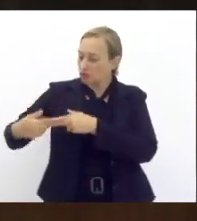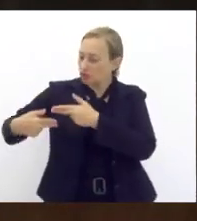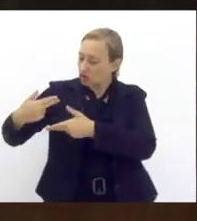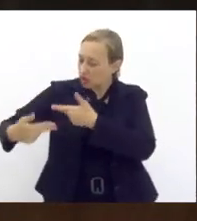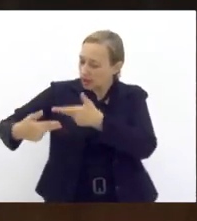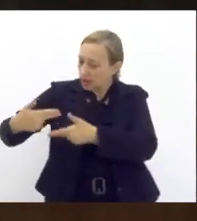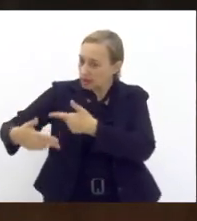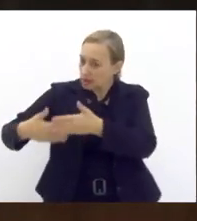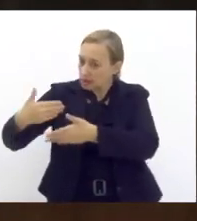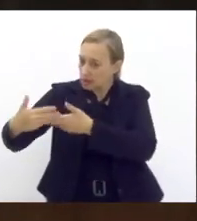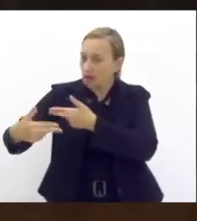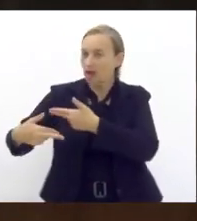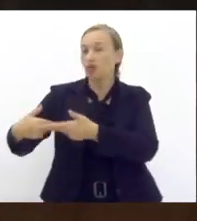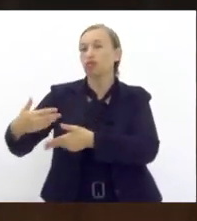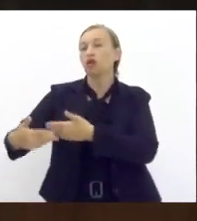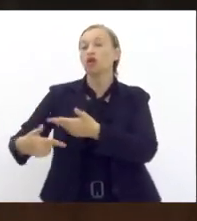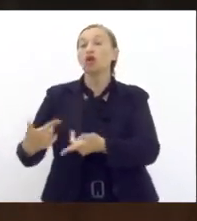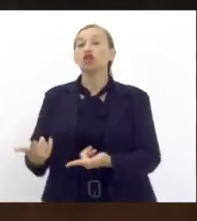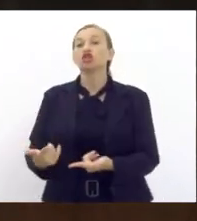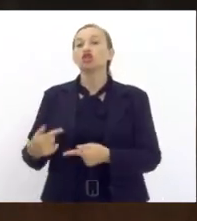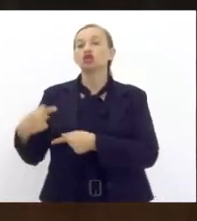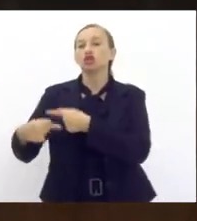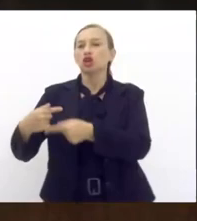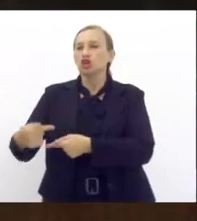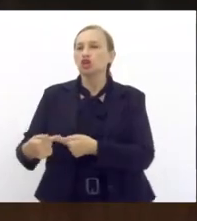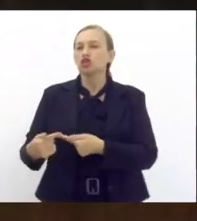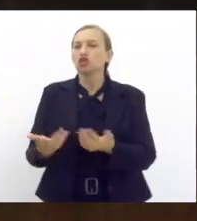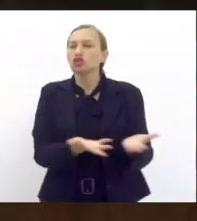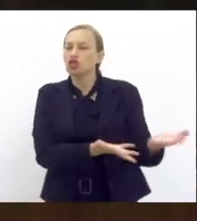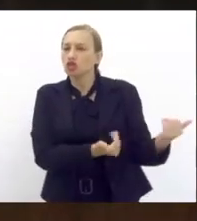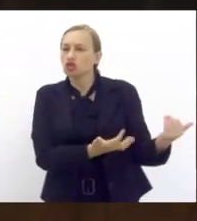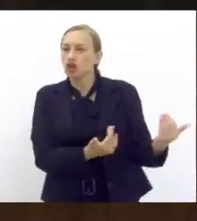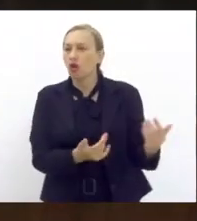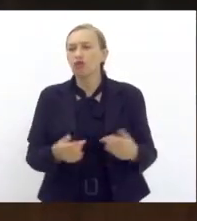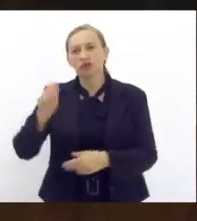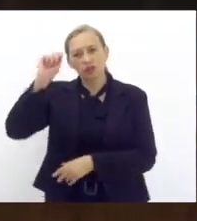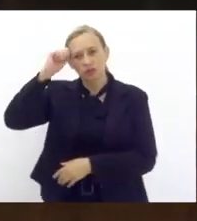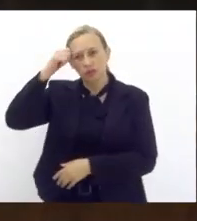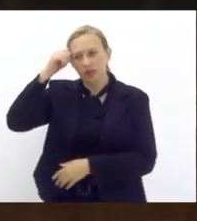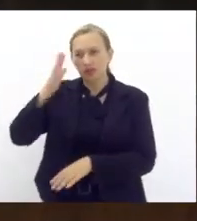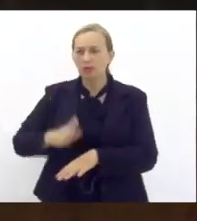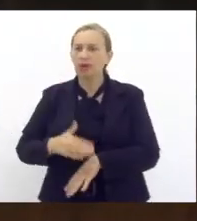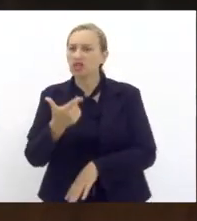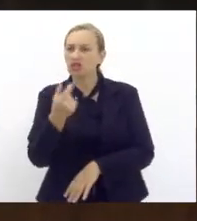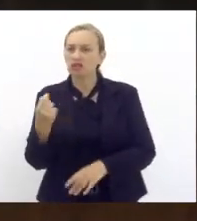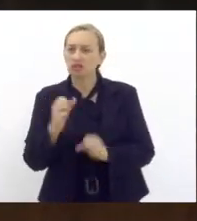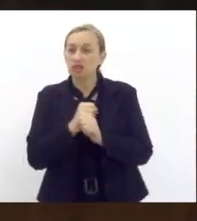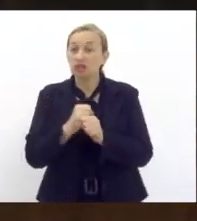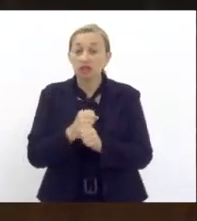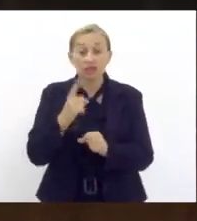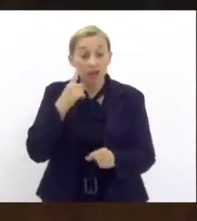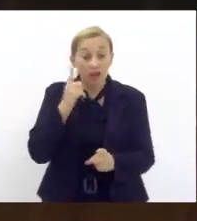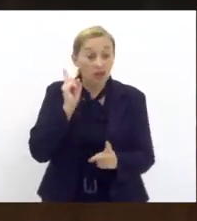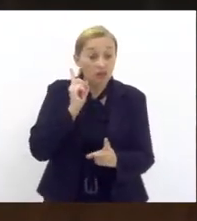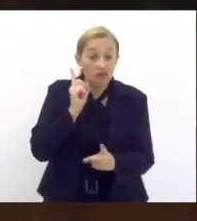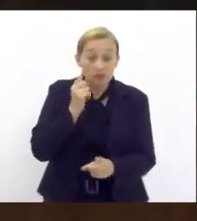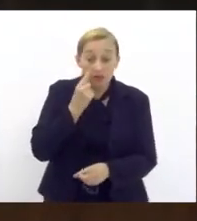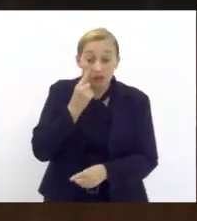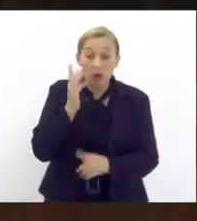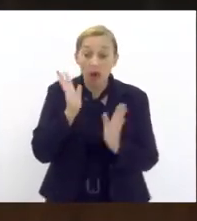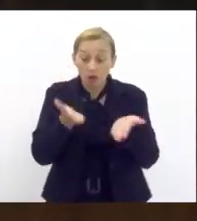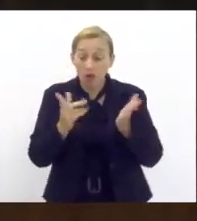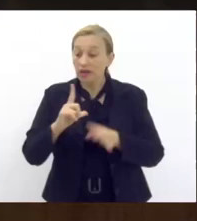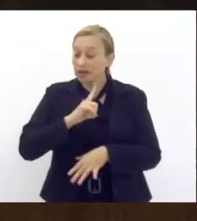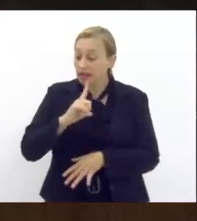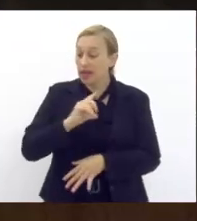de jovens pretos de mais de 20 anos, 20 e pouquinhos anos, que está descobrindo agora que tem